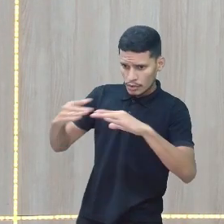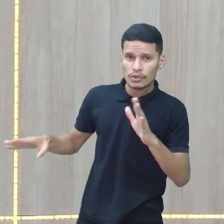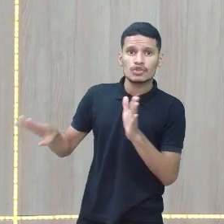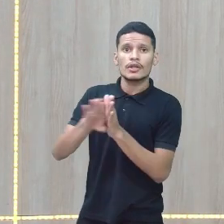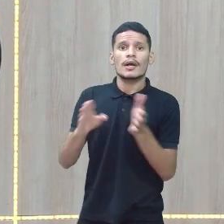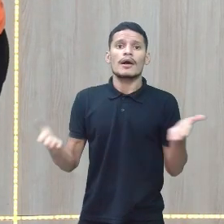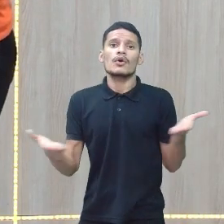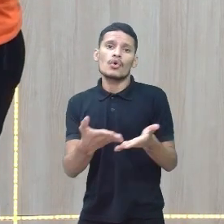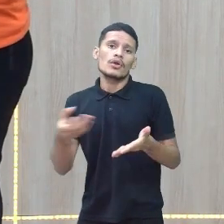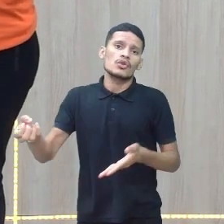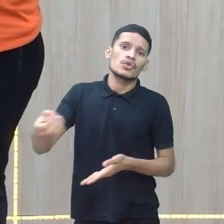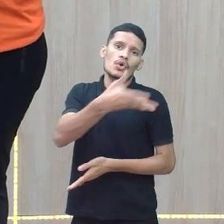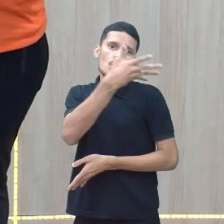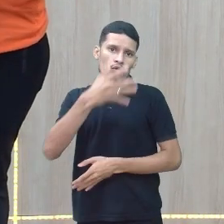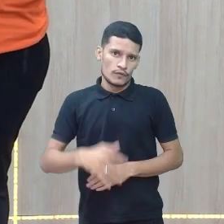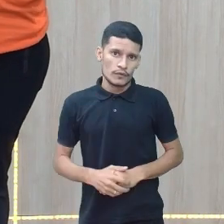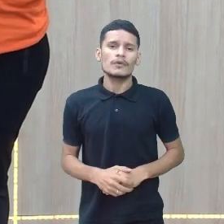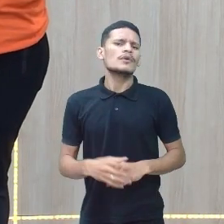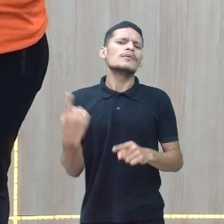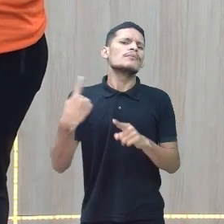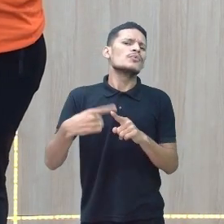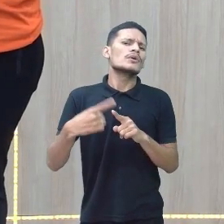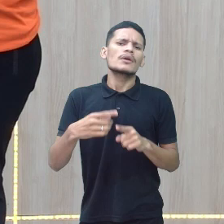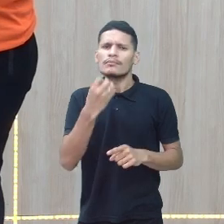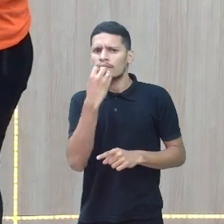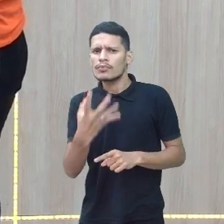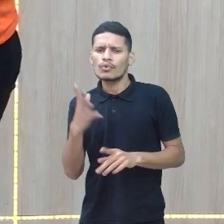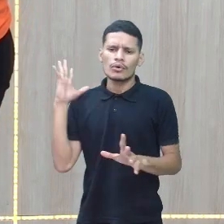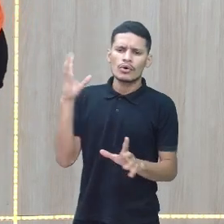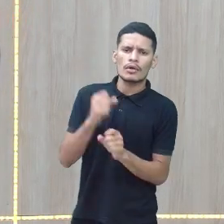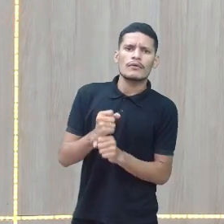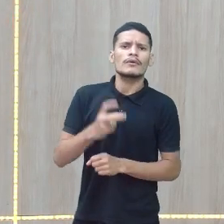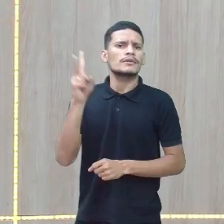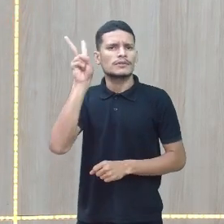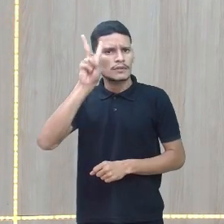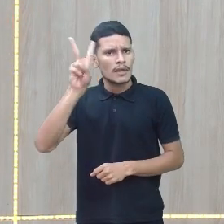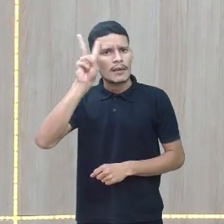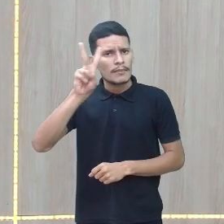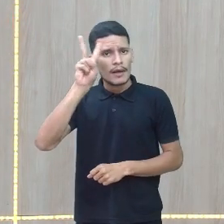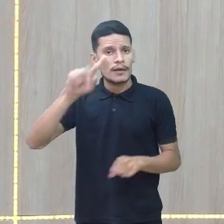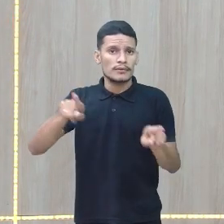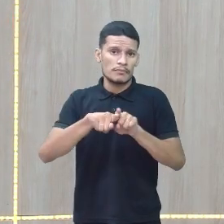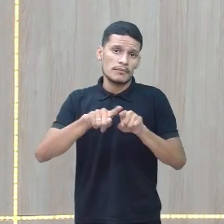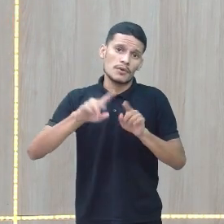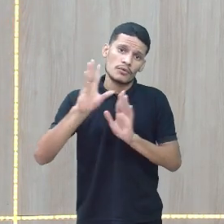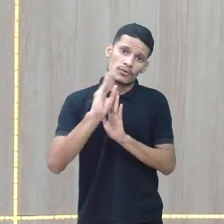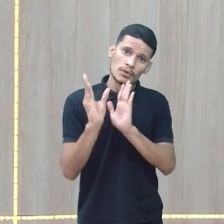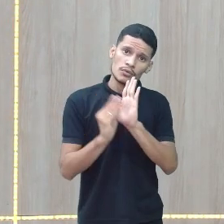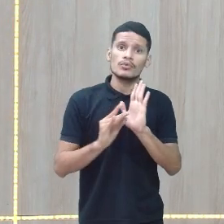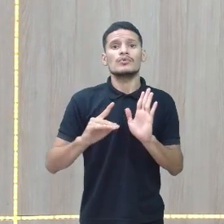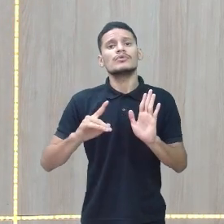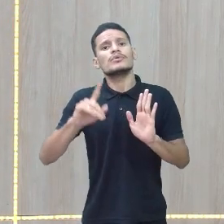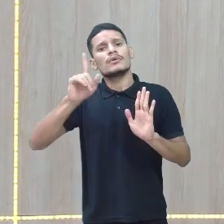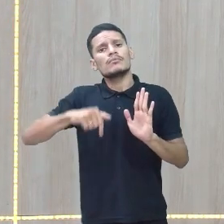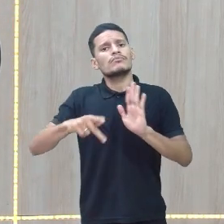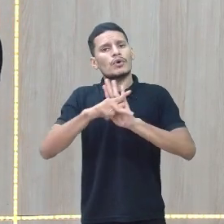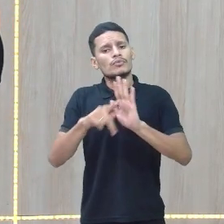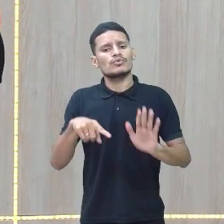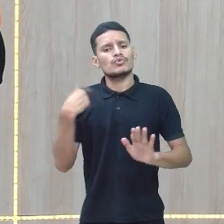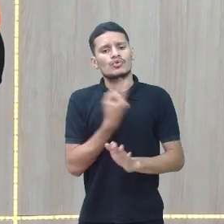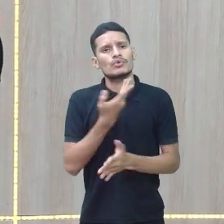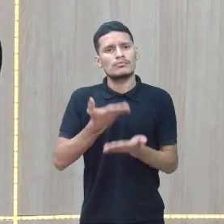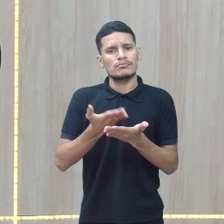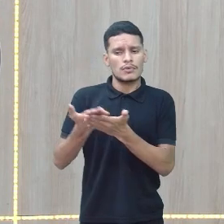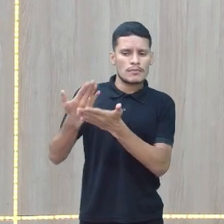são novatos. Por que não revisar, relembrar o conteúdo, algo que falamos que